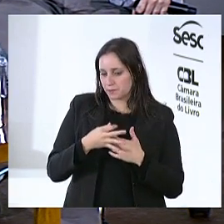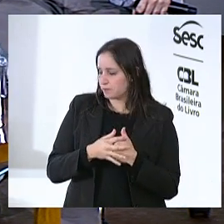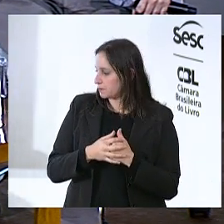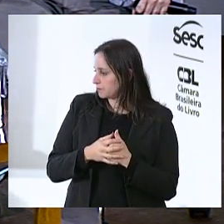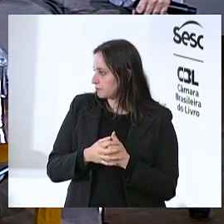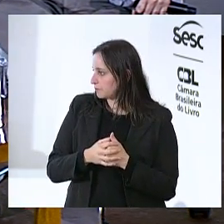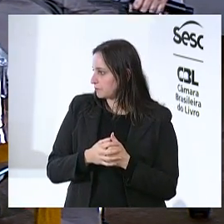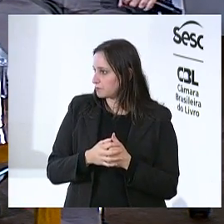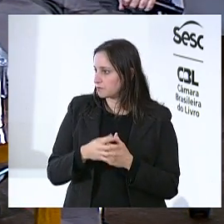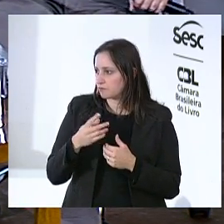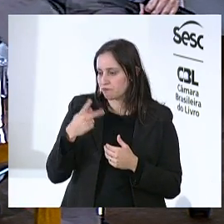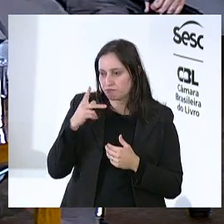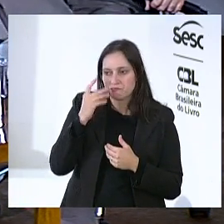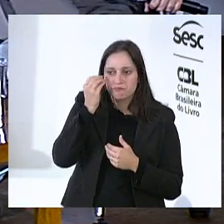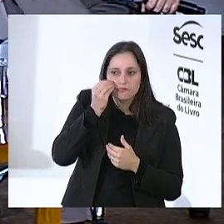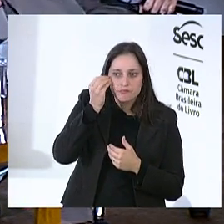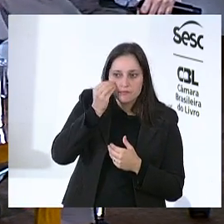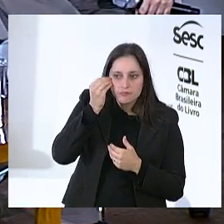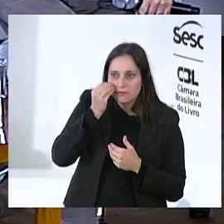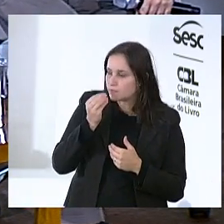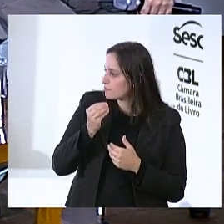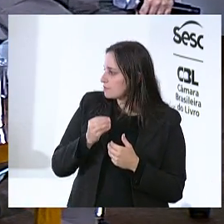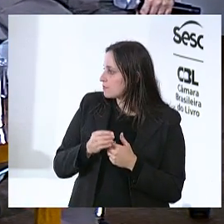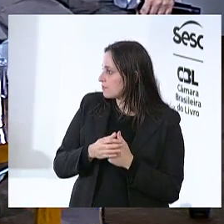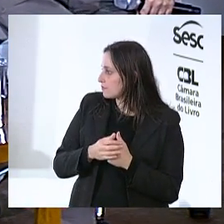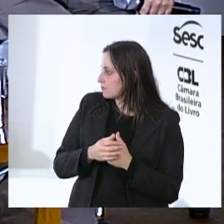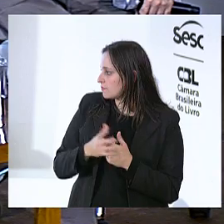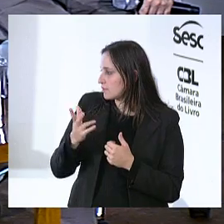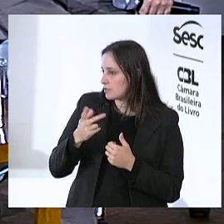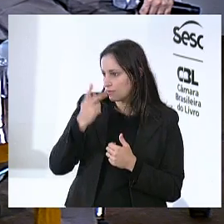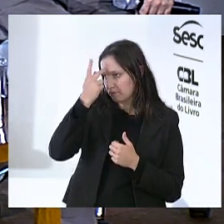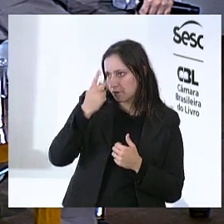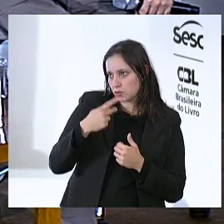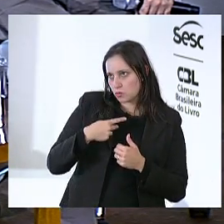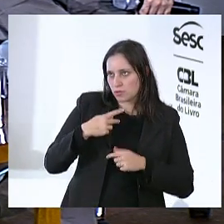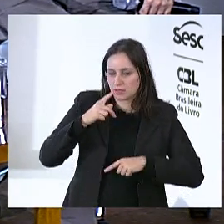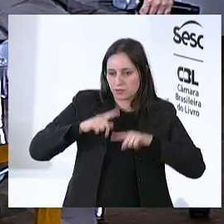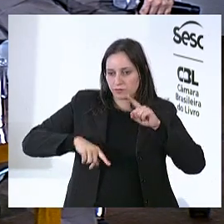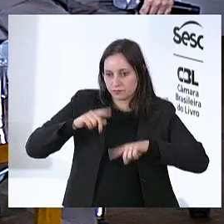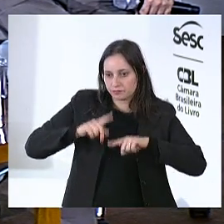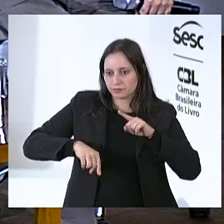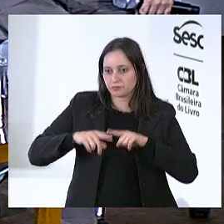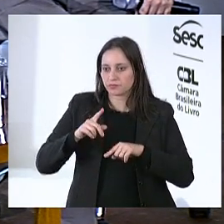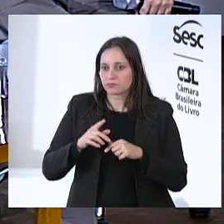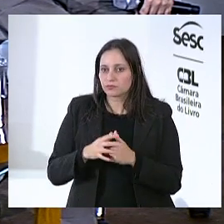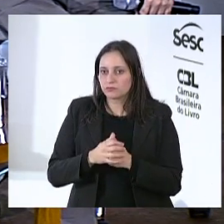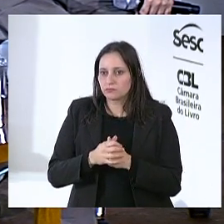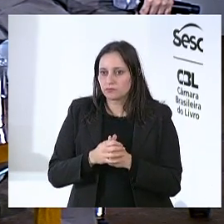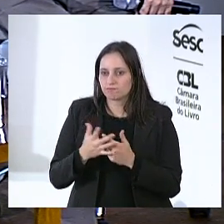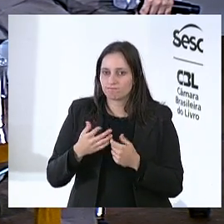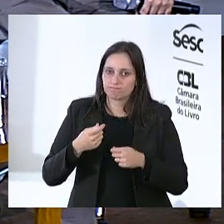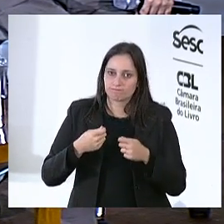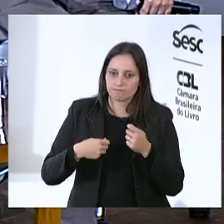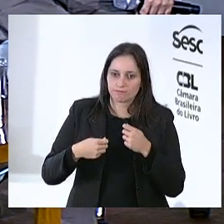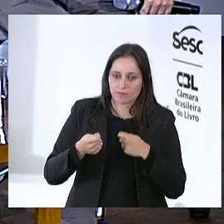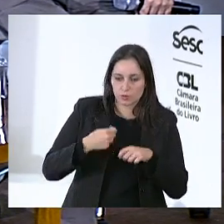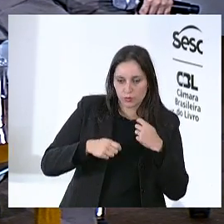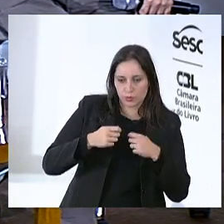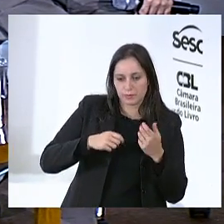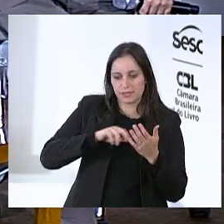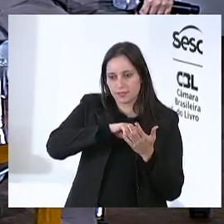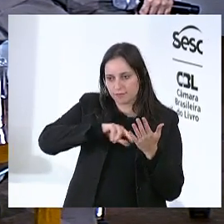A partir da sua experiência, que é uma experiência pessoal de preso político e de economista que